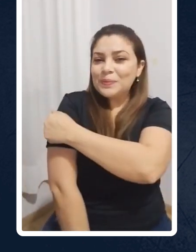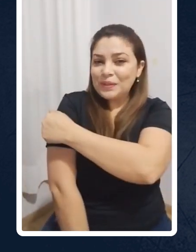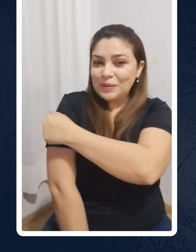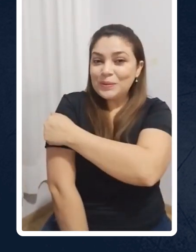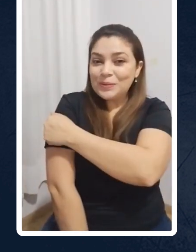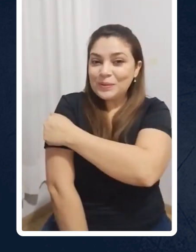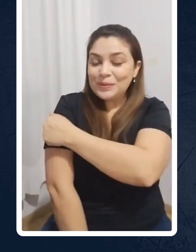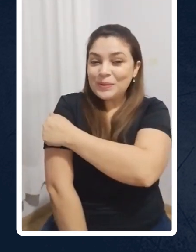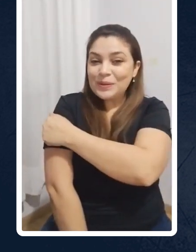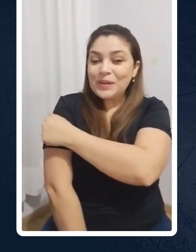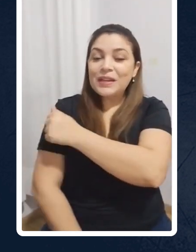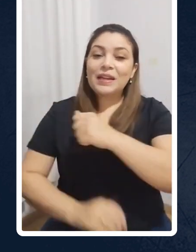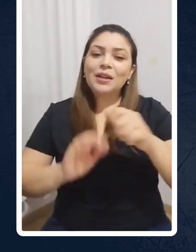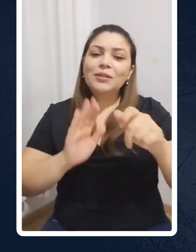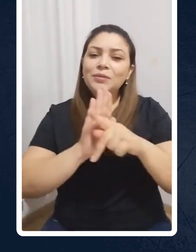eu fui professora